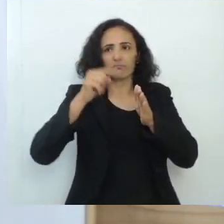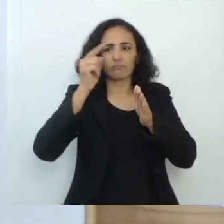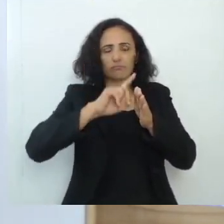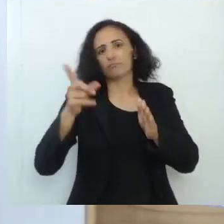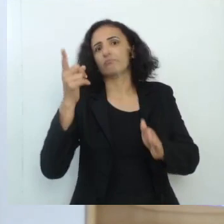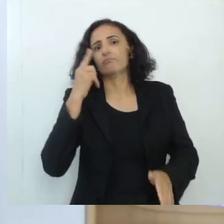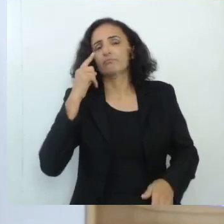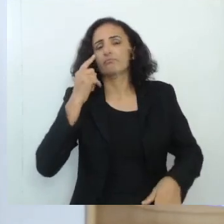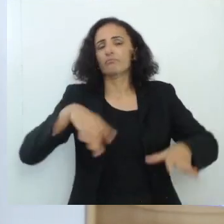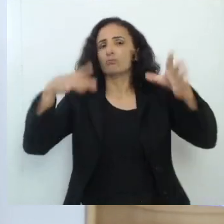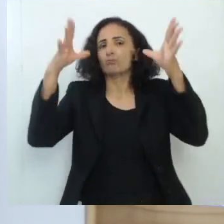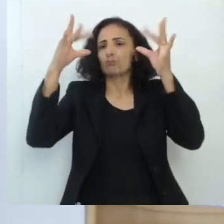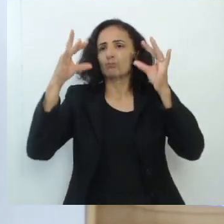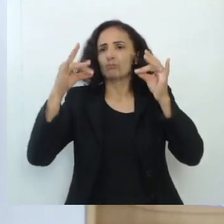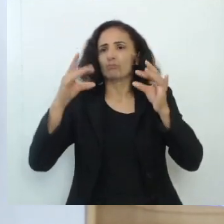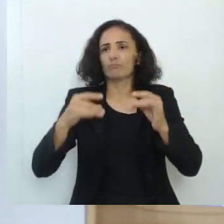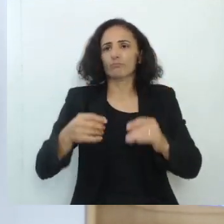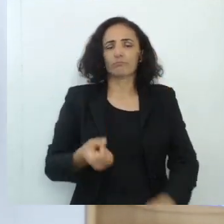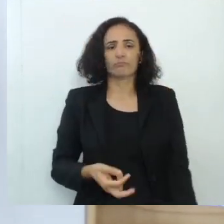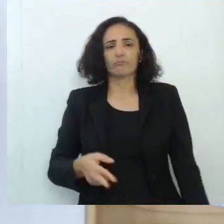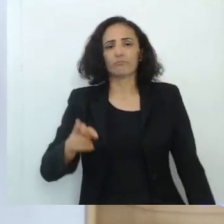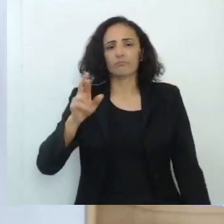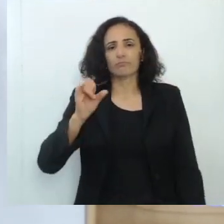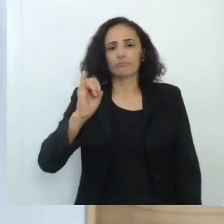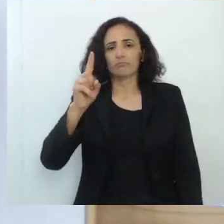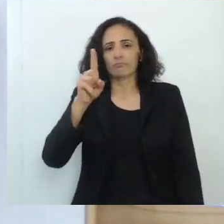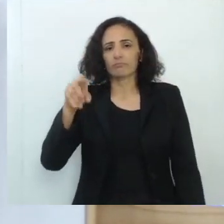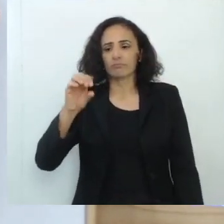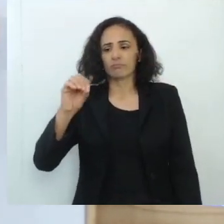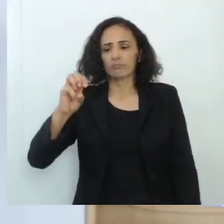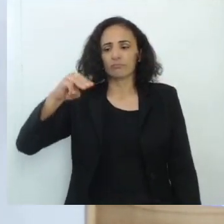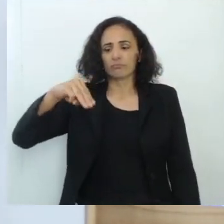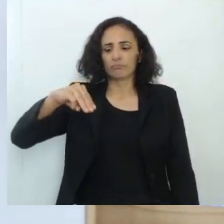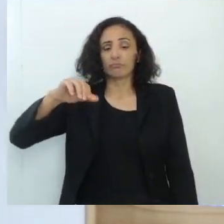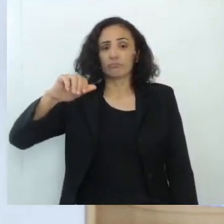tá? Esse rizoma aqui, ele é o caule.